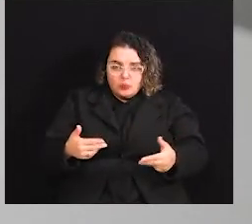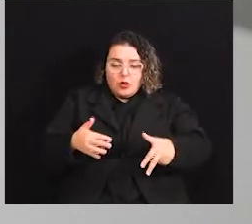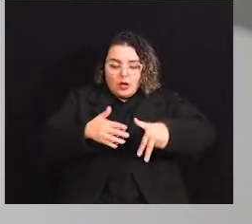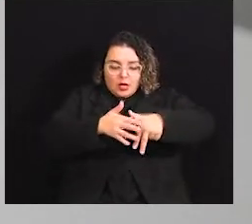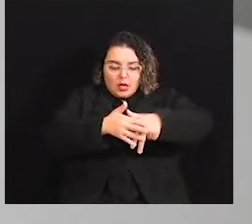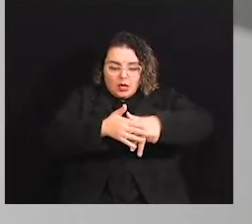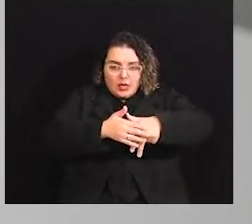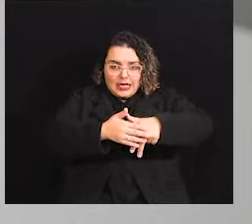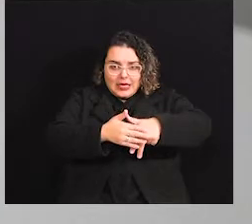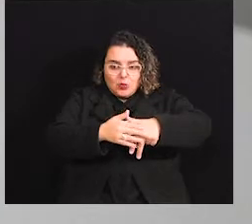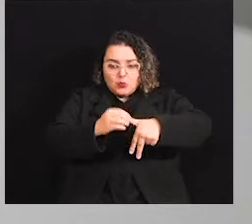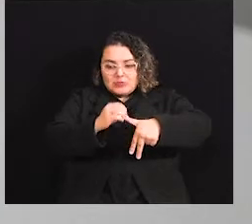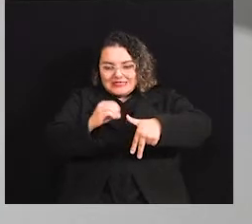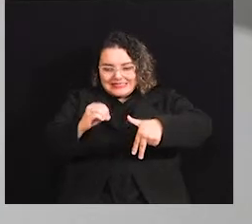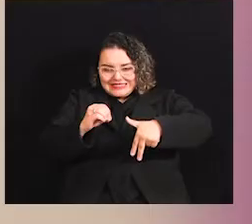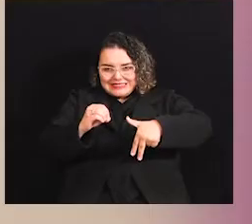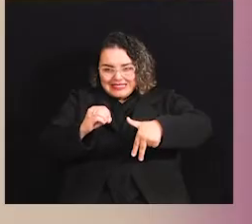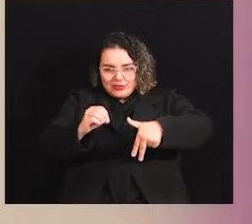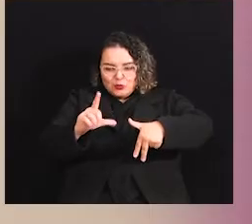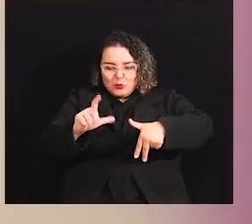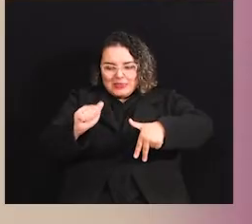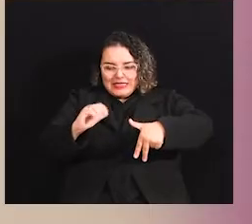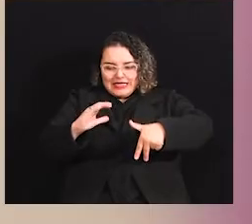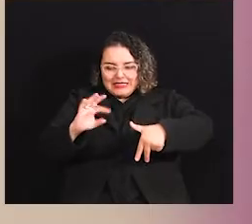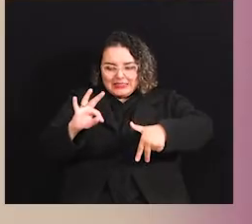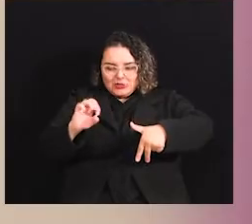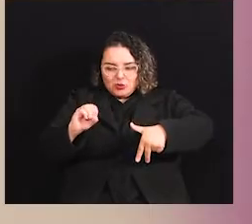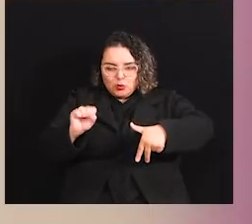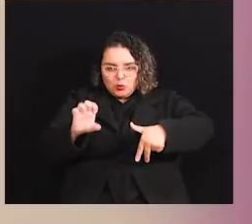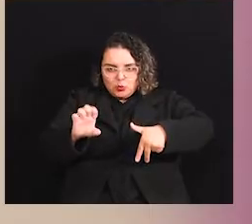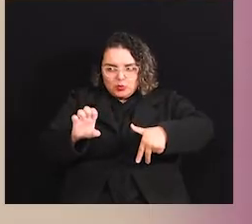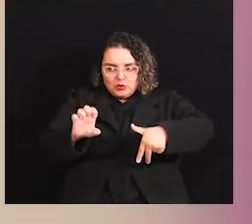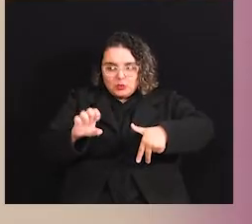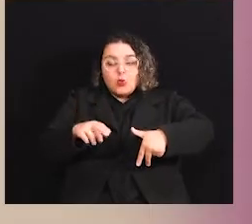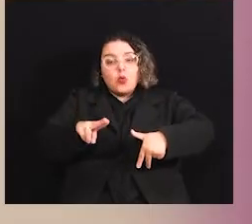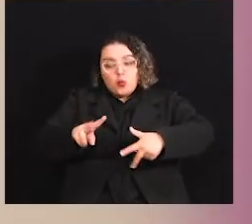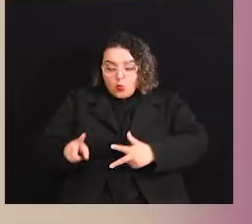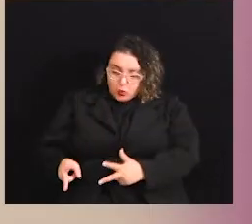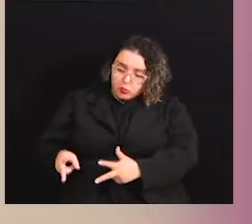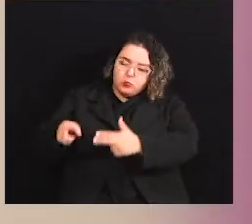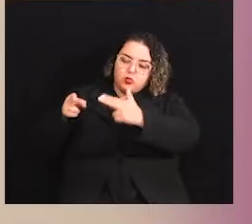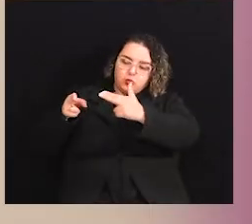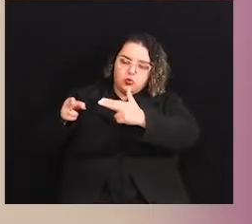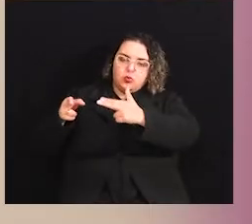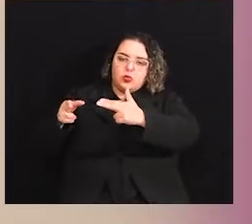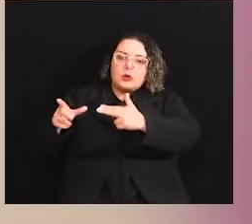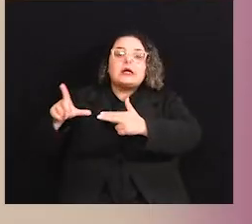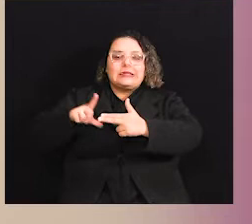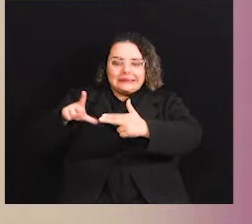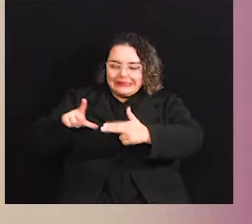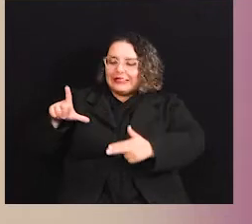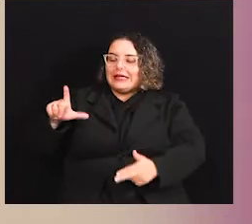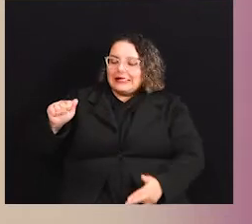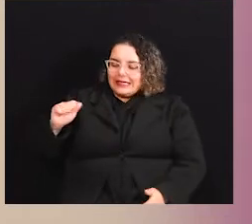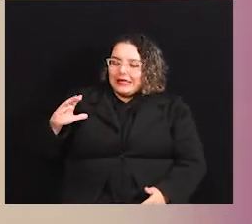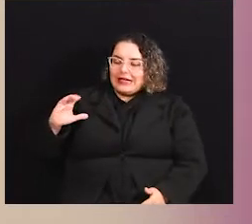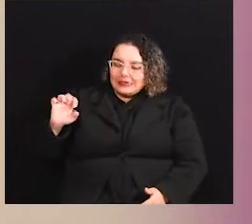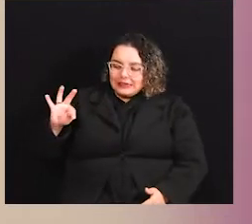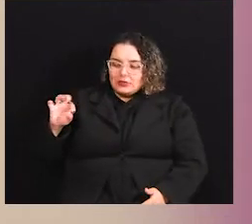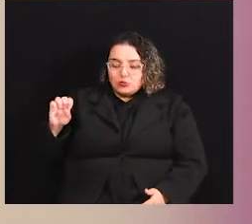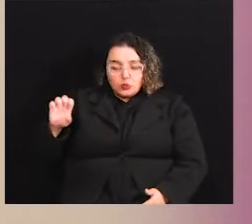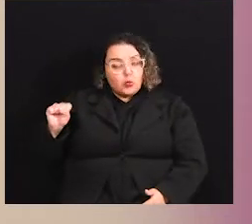por produtos zero lactose, ou a gente suspende os produtos que contêm lactose, também